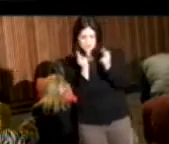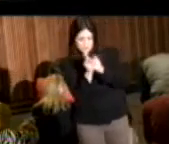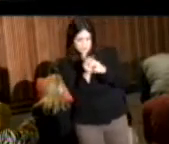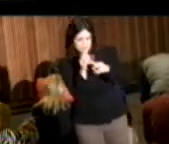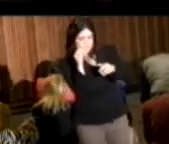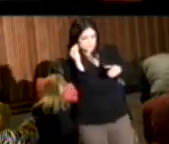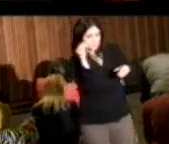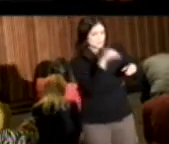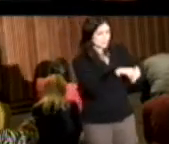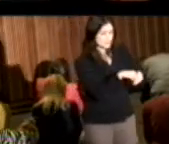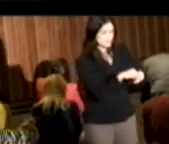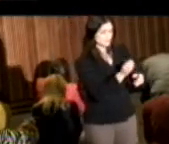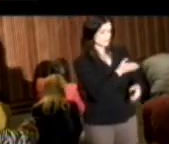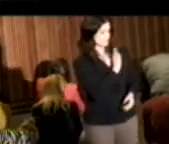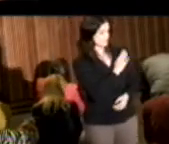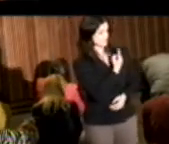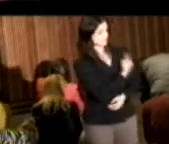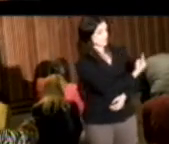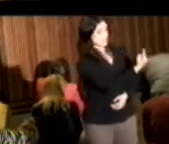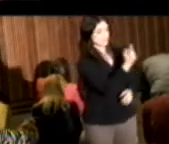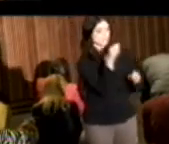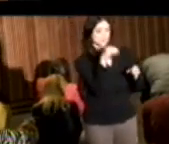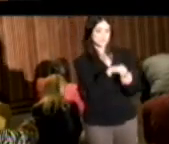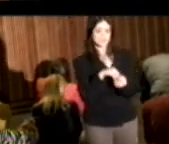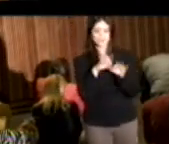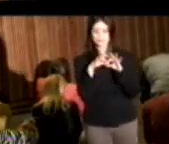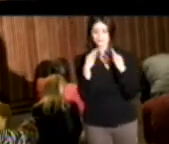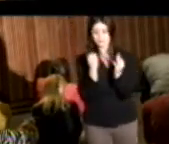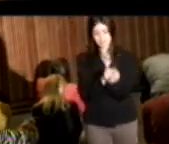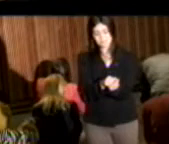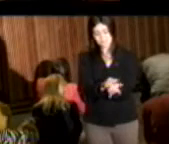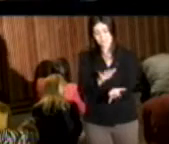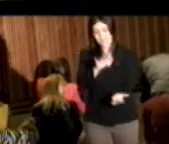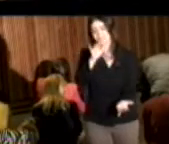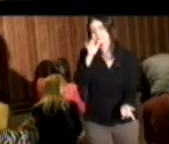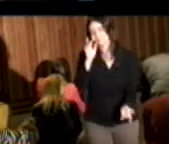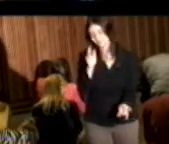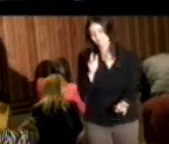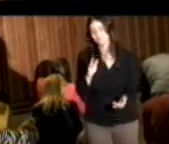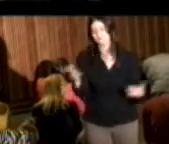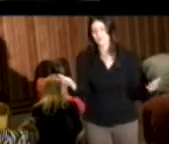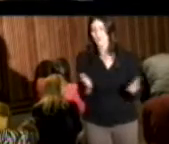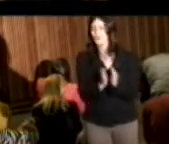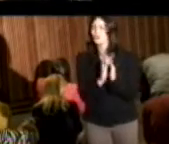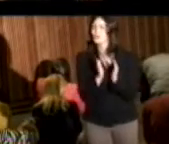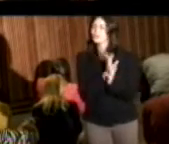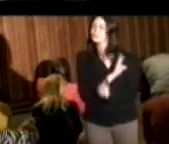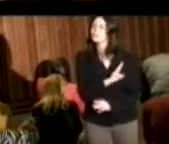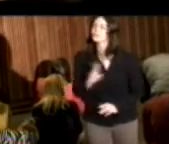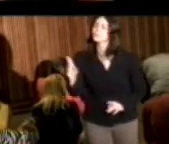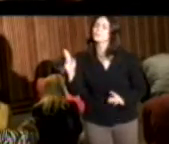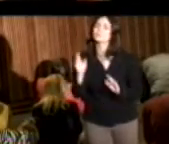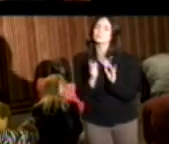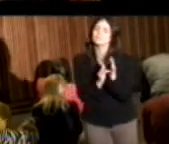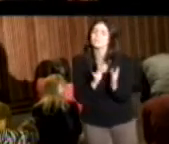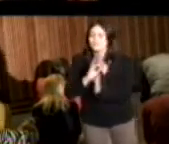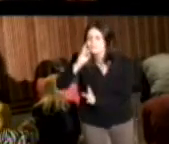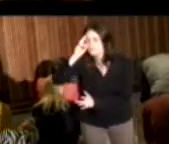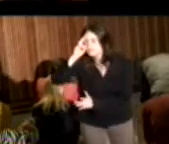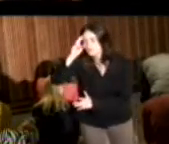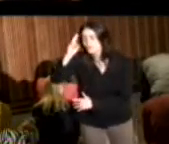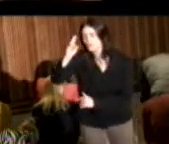do Senhor brilhe nessas casas. É aquilo que eu oro em nome do Senhor